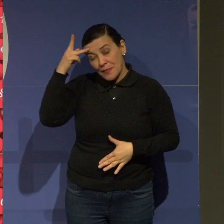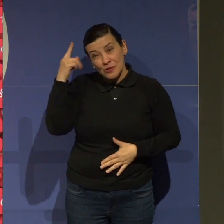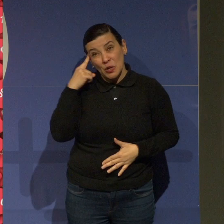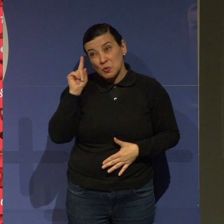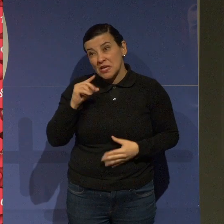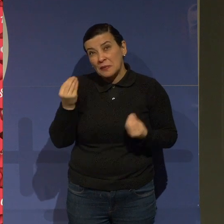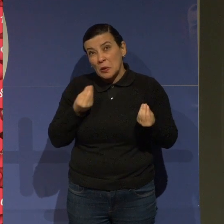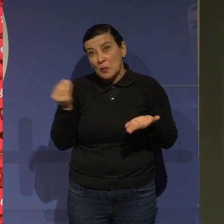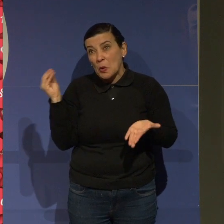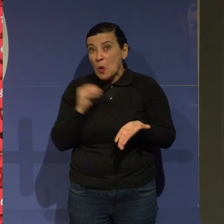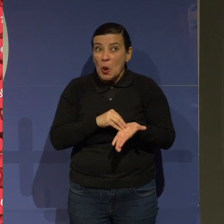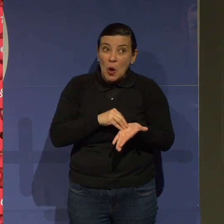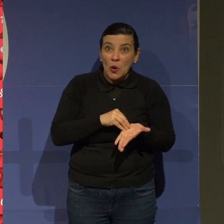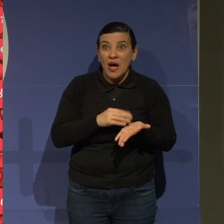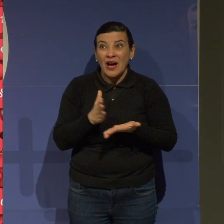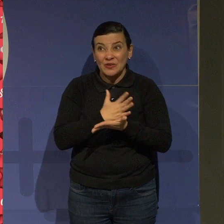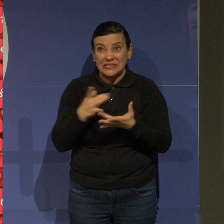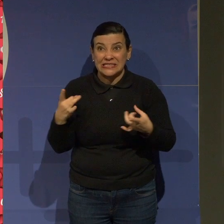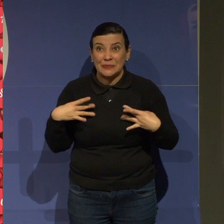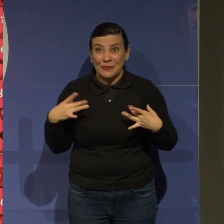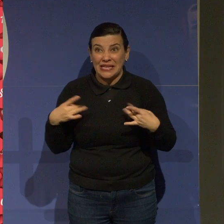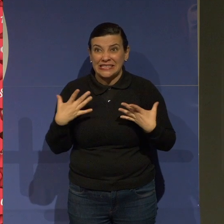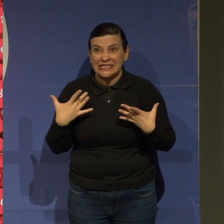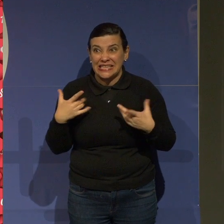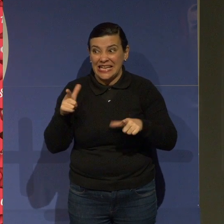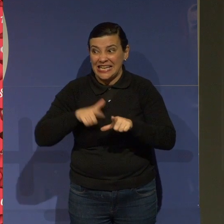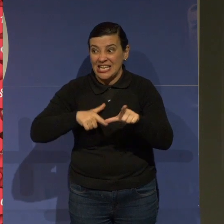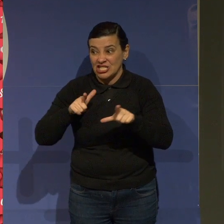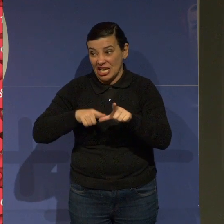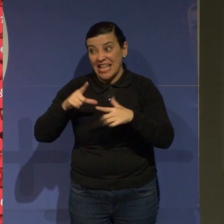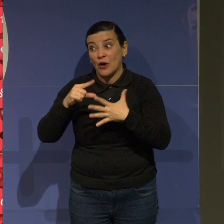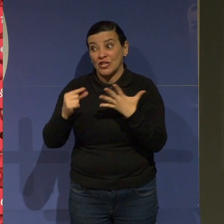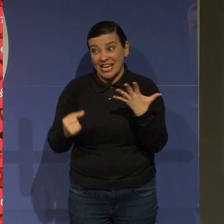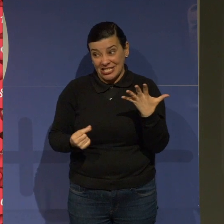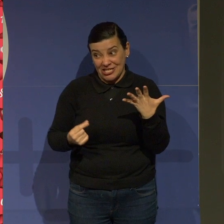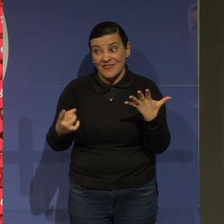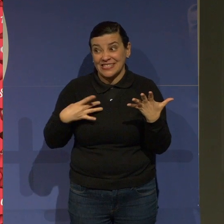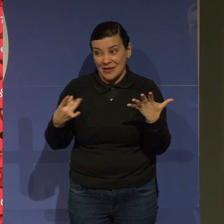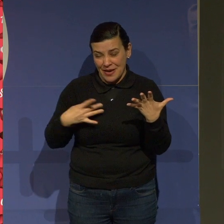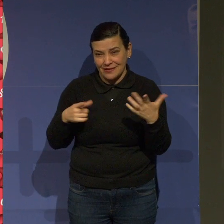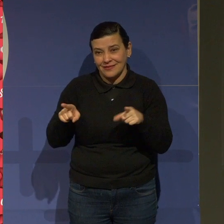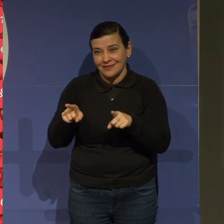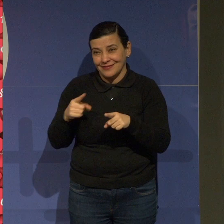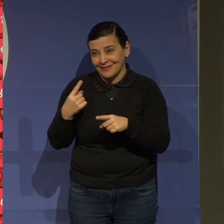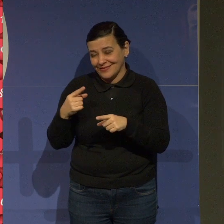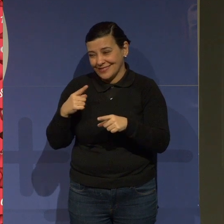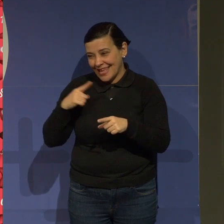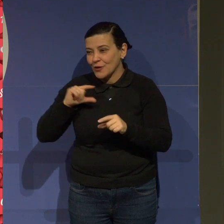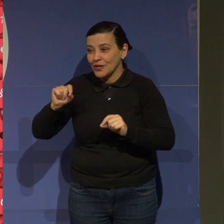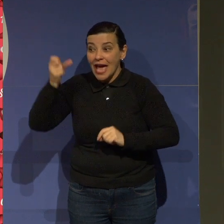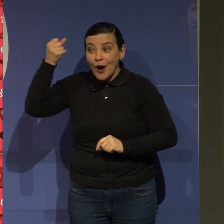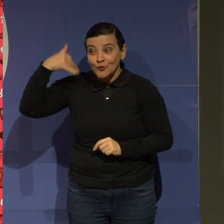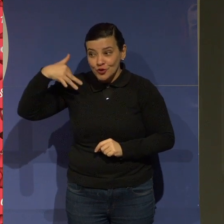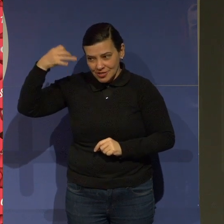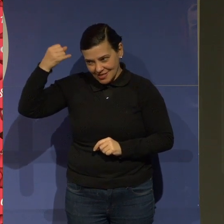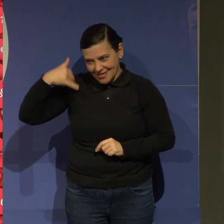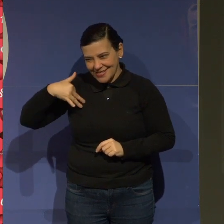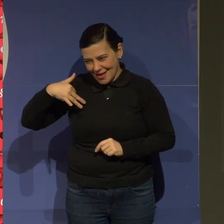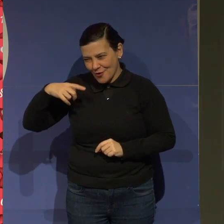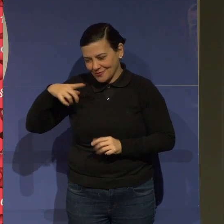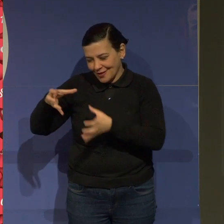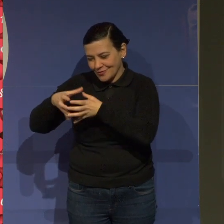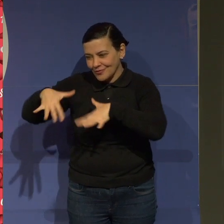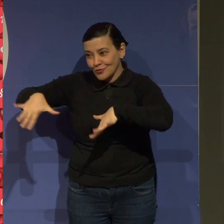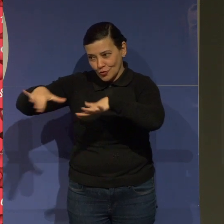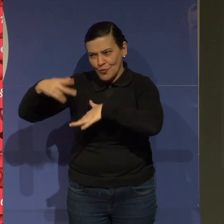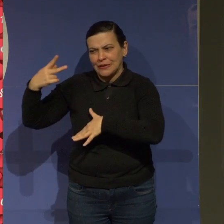colocar, e muita gente tem medo de colocar legenda alternativa. Então, tem o pessoal de audiodescrição que tem uma